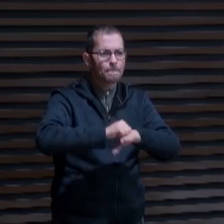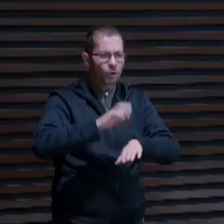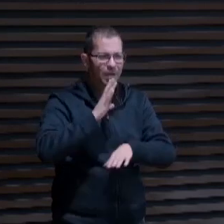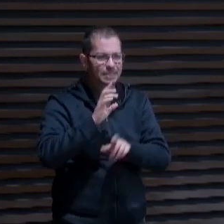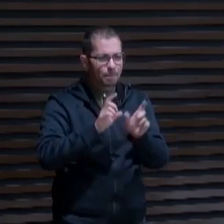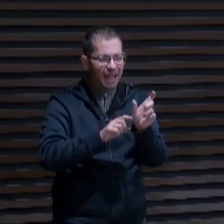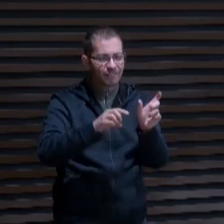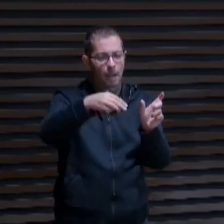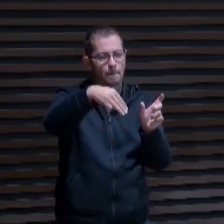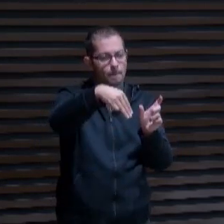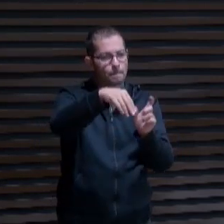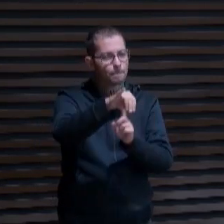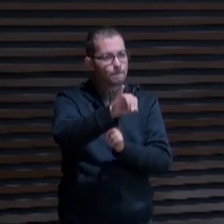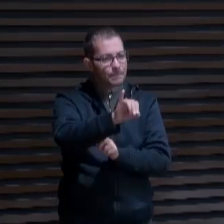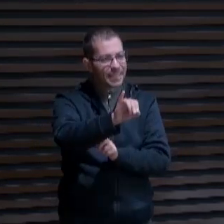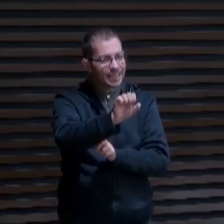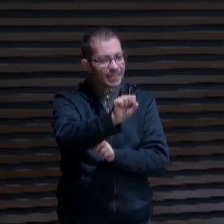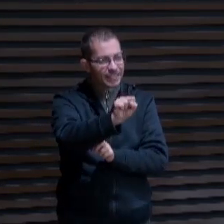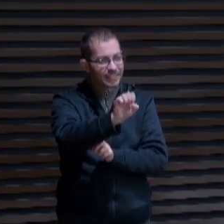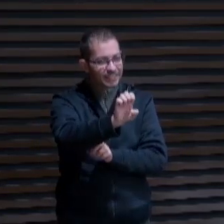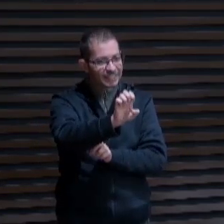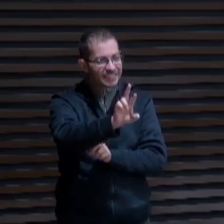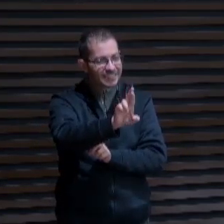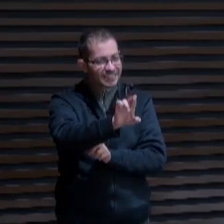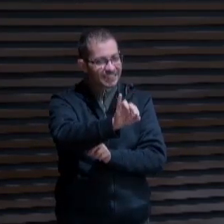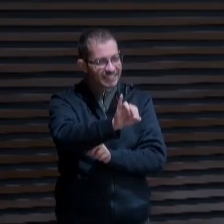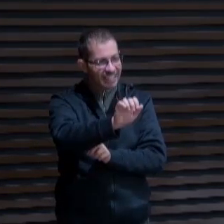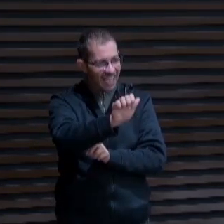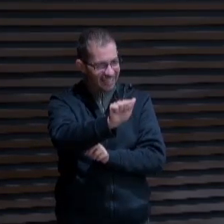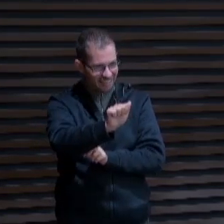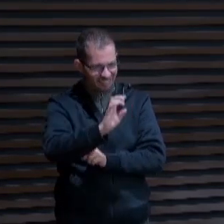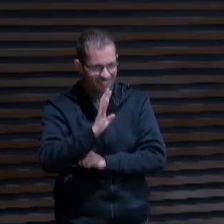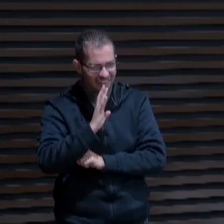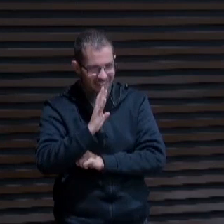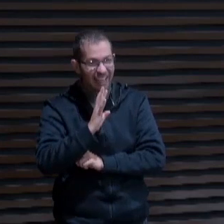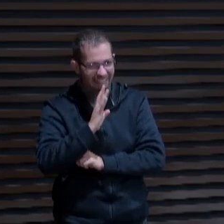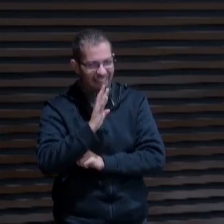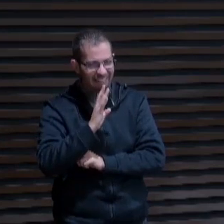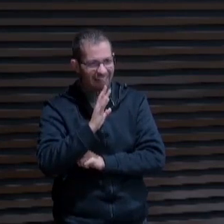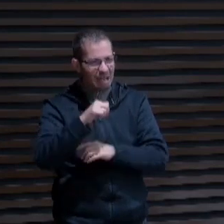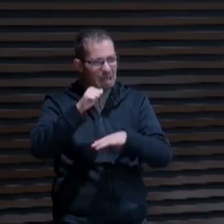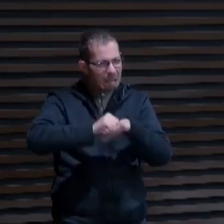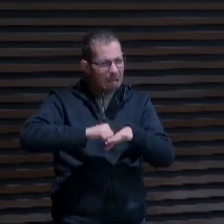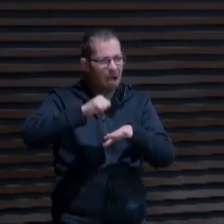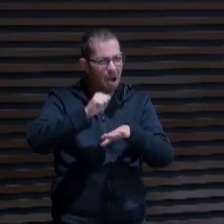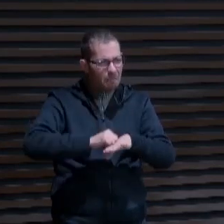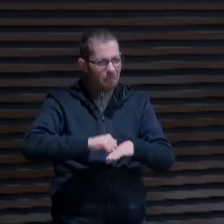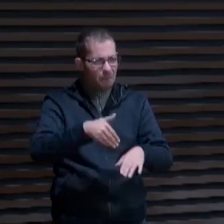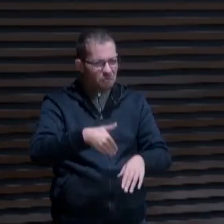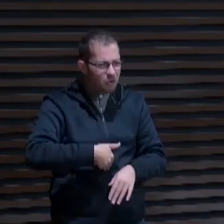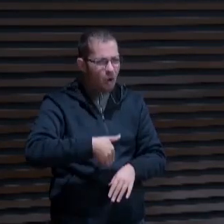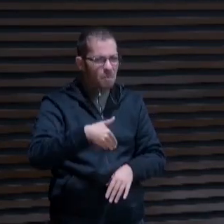Deus soberano, eles tinham um tempo de paz. Está tudo relacionado ao